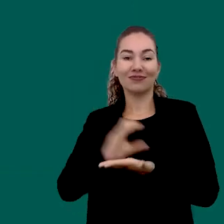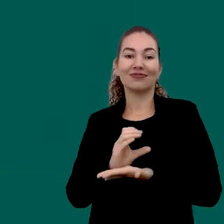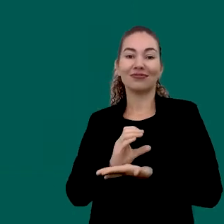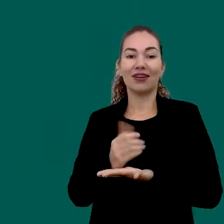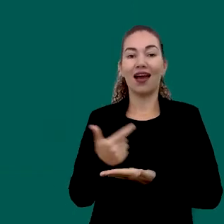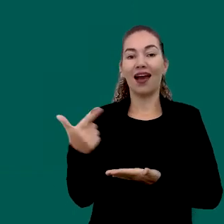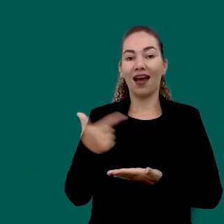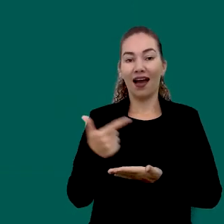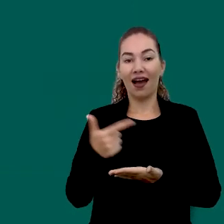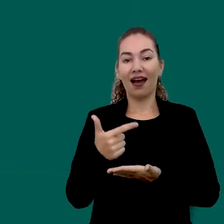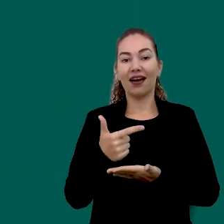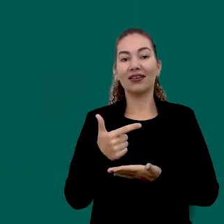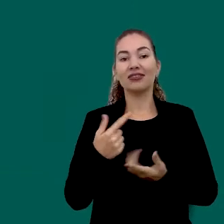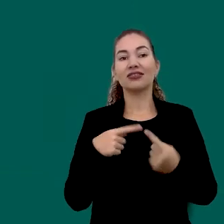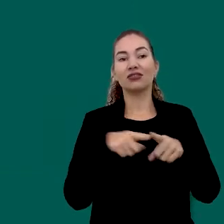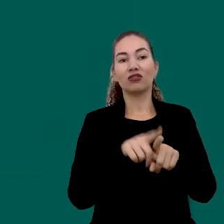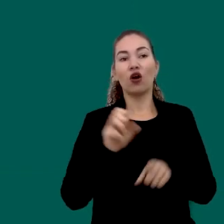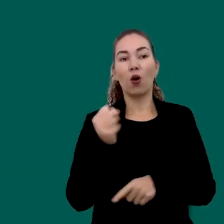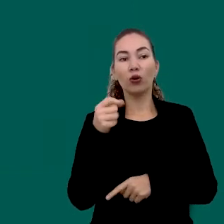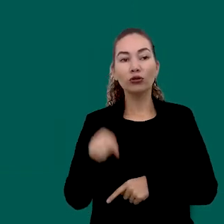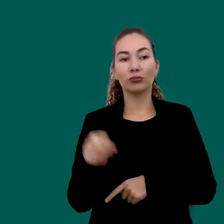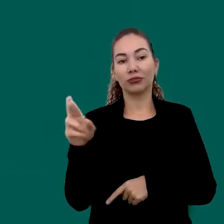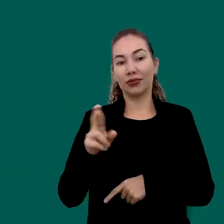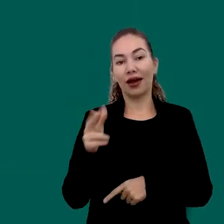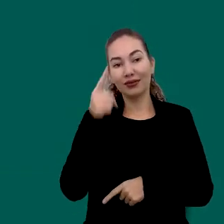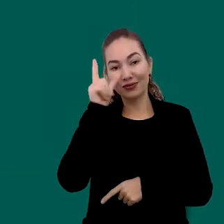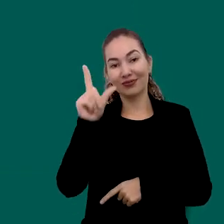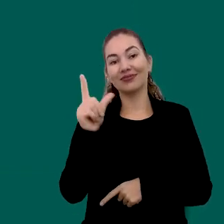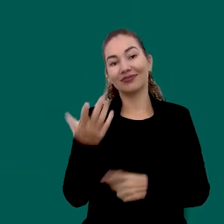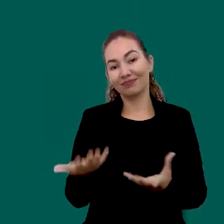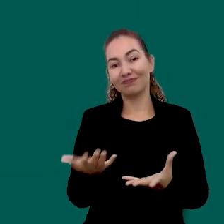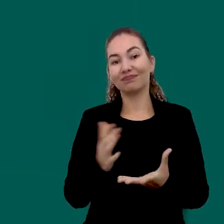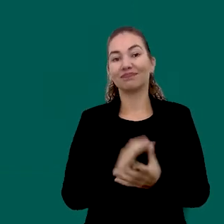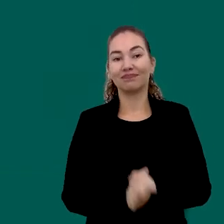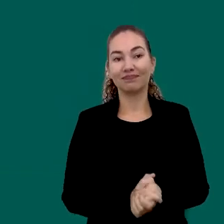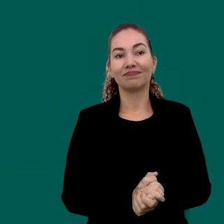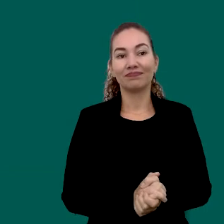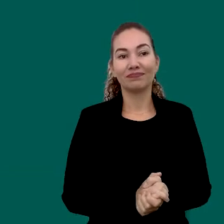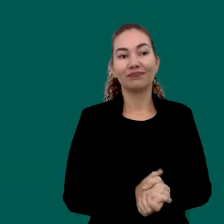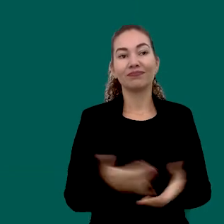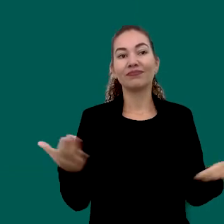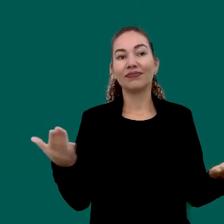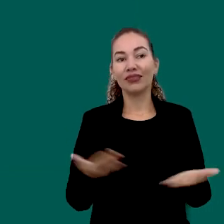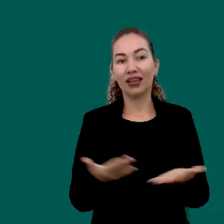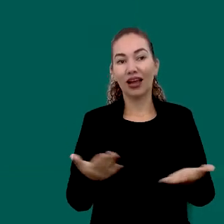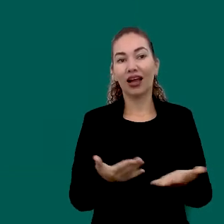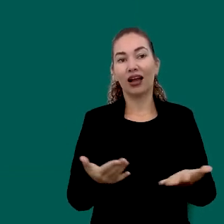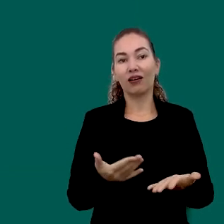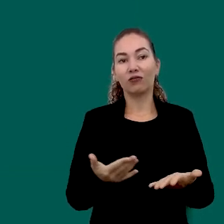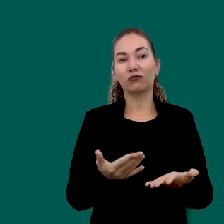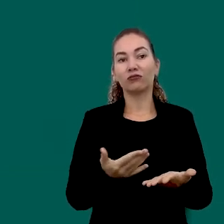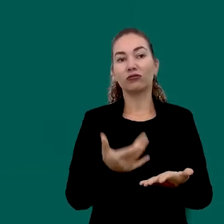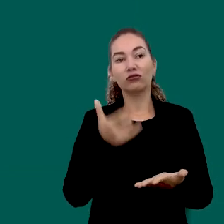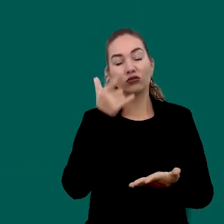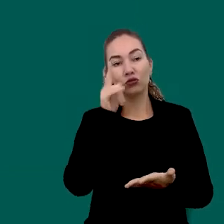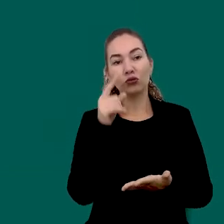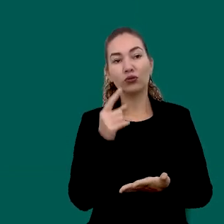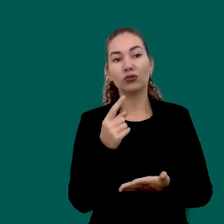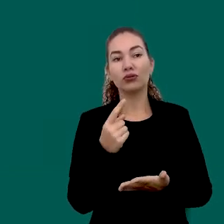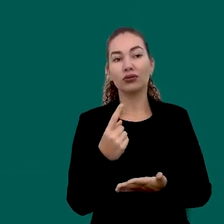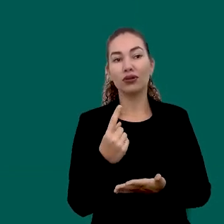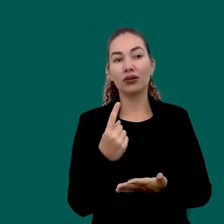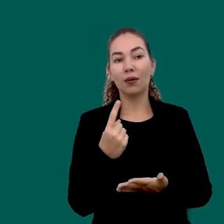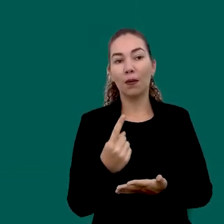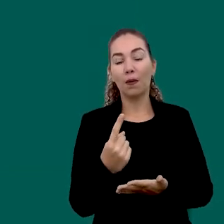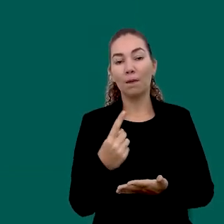segunda live para eles, a gente arrecadou R$8 mil. Daí, agora teve uma há pouco tempo que a gente conseguiu bater 2.300 pessoas